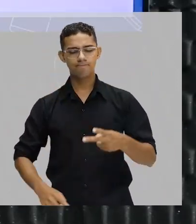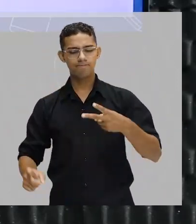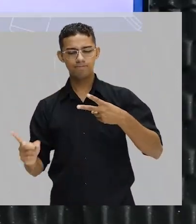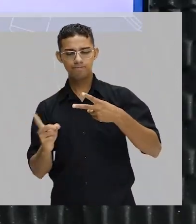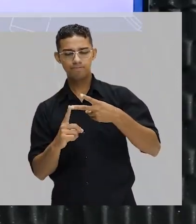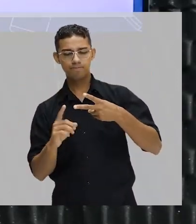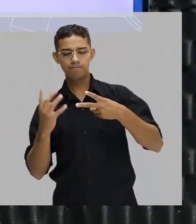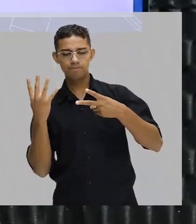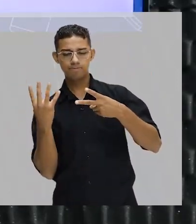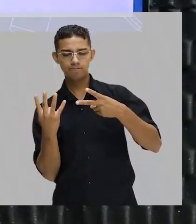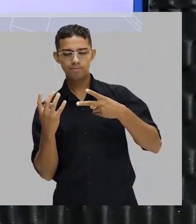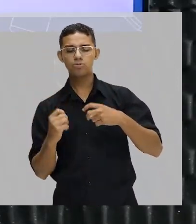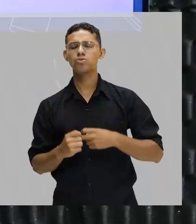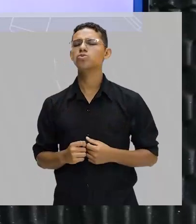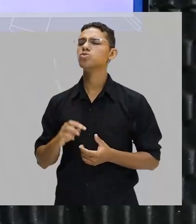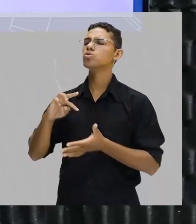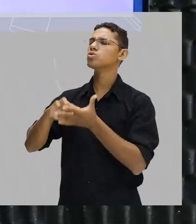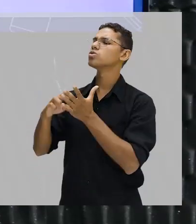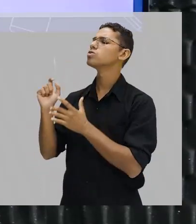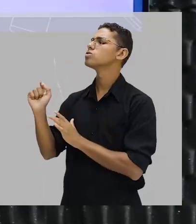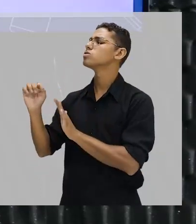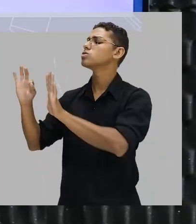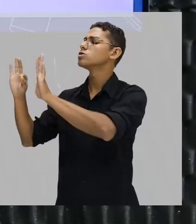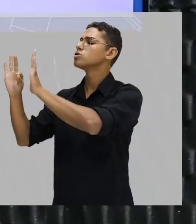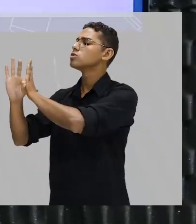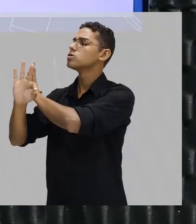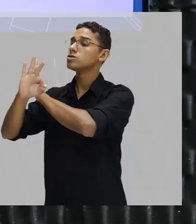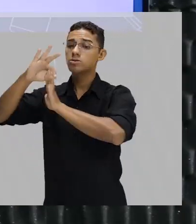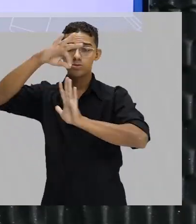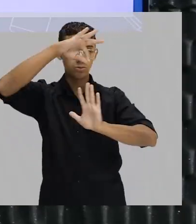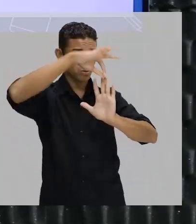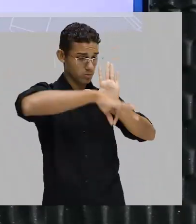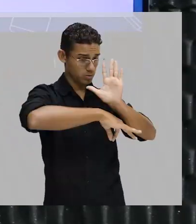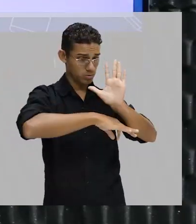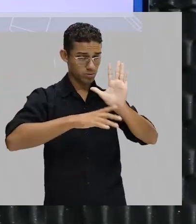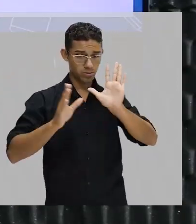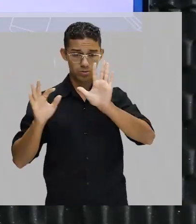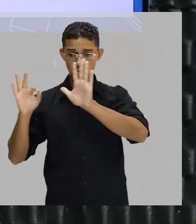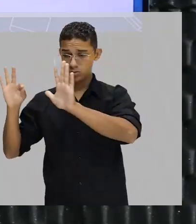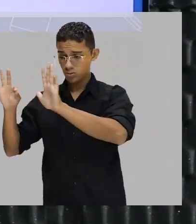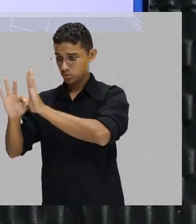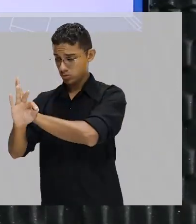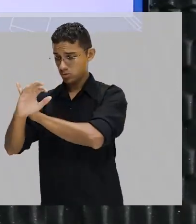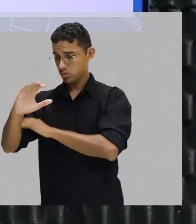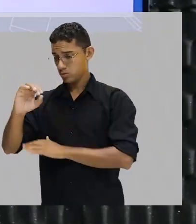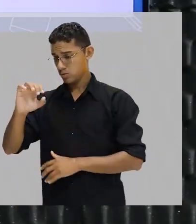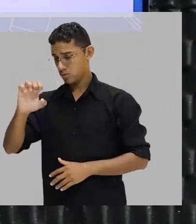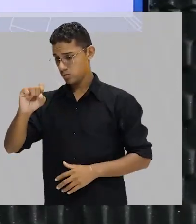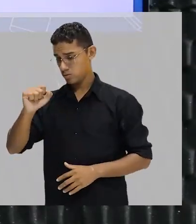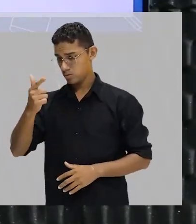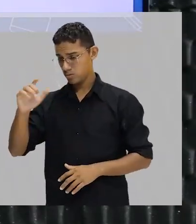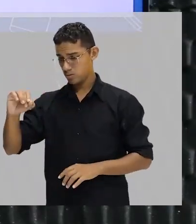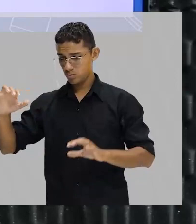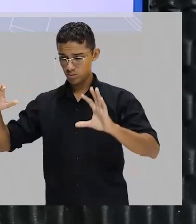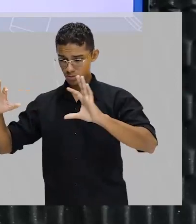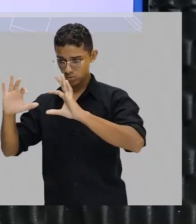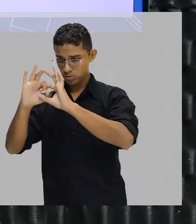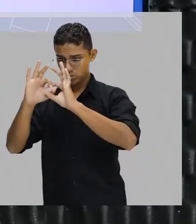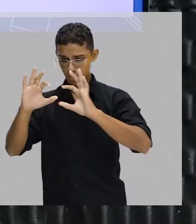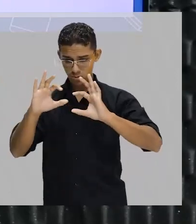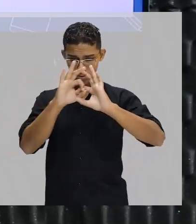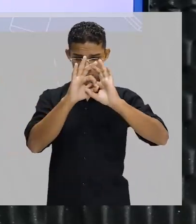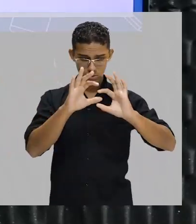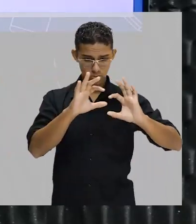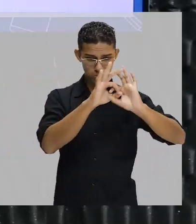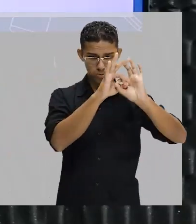4. O que é coesão e o que é coerência? Nós já falamos sobre isso. coesão são os elementos que ligam o